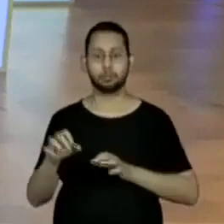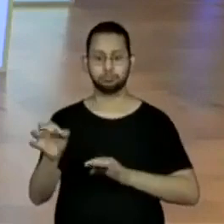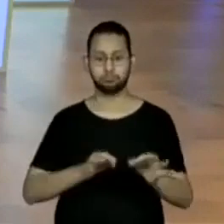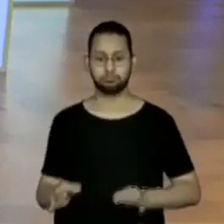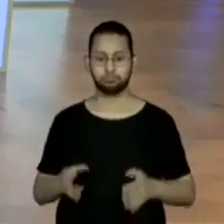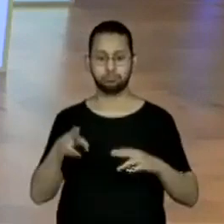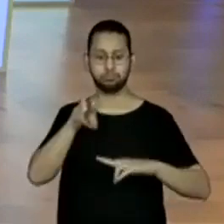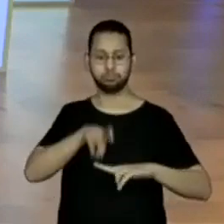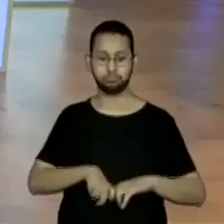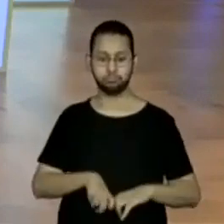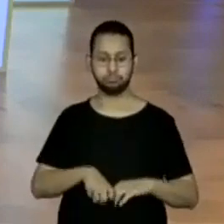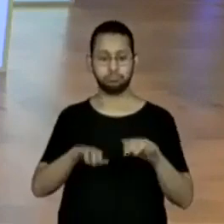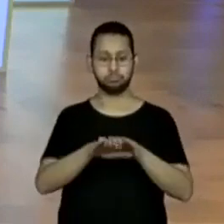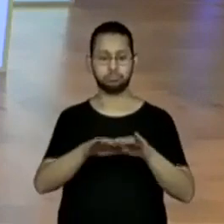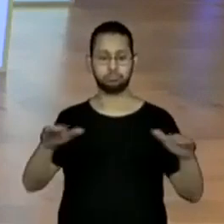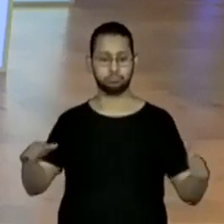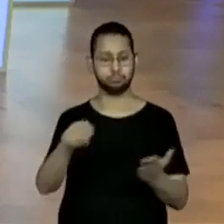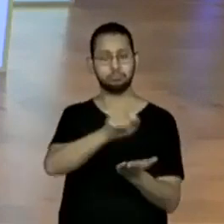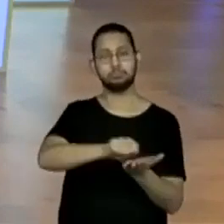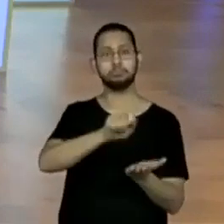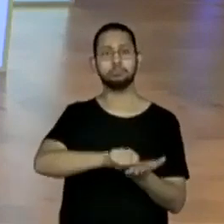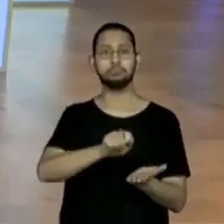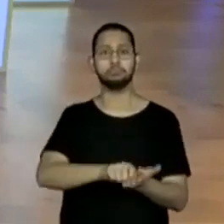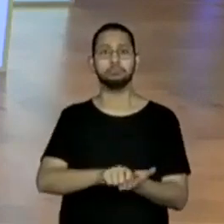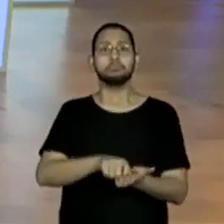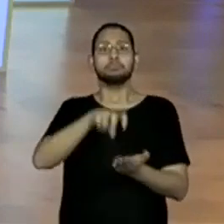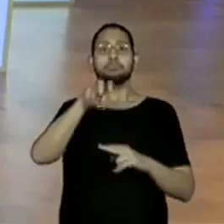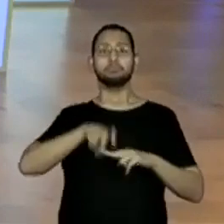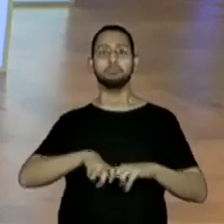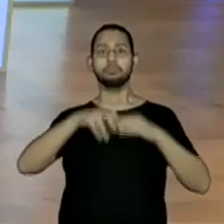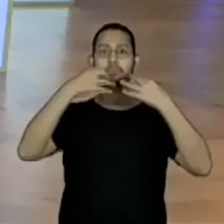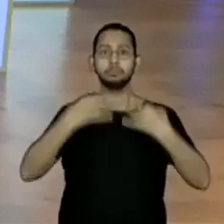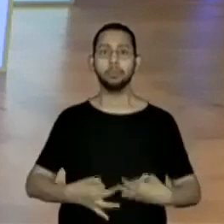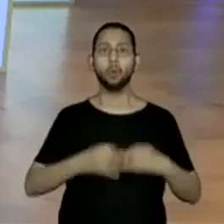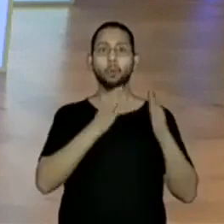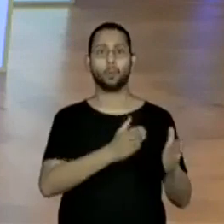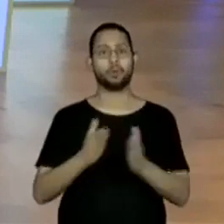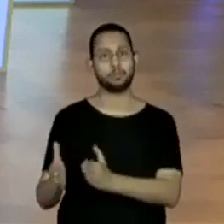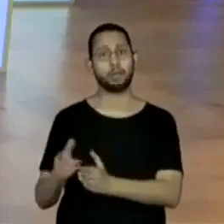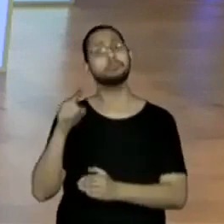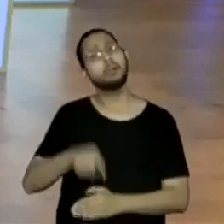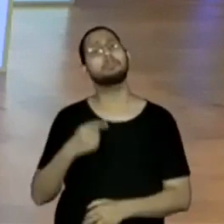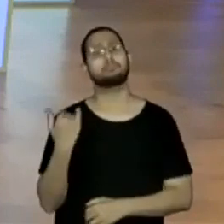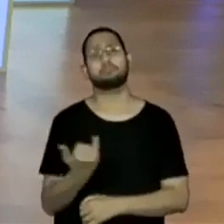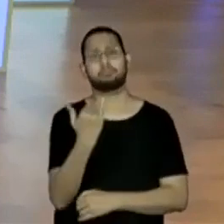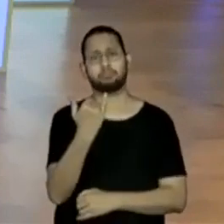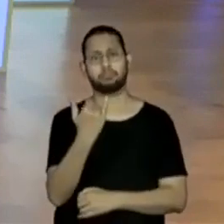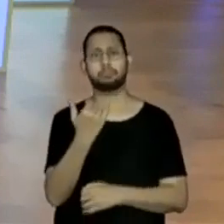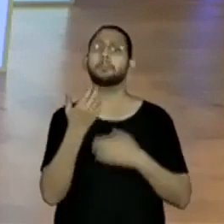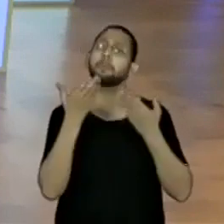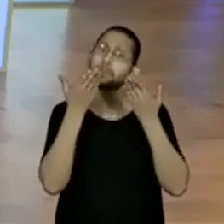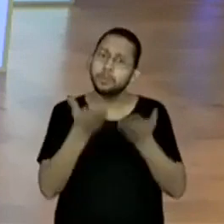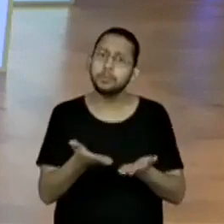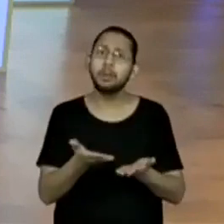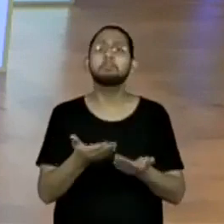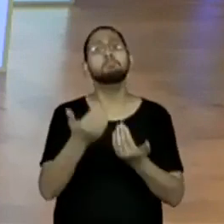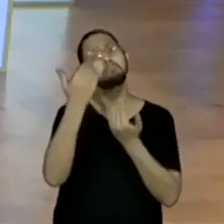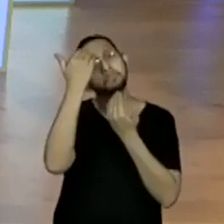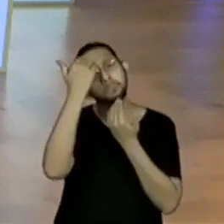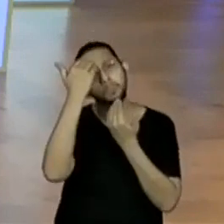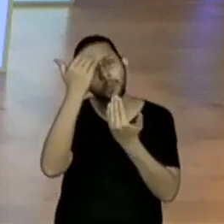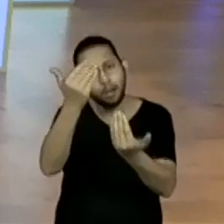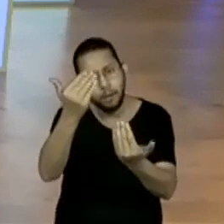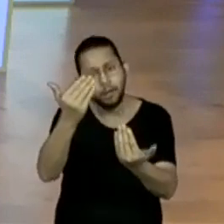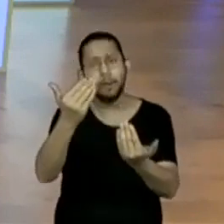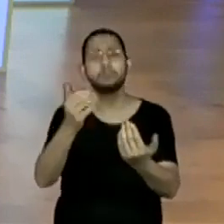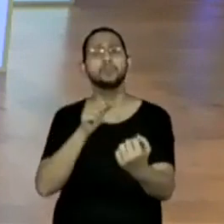esteja organizado, tá bom? Isso é muito importante. Então, muito obrigado de verdade pela companhia